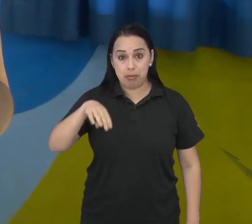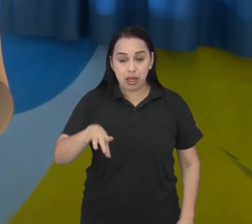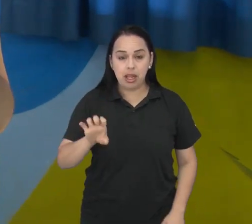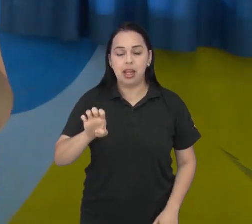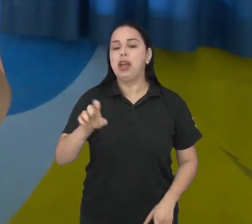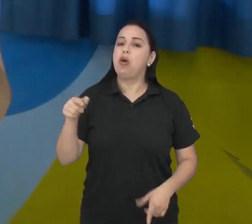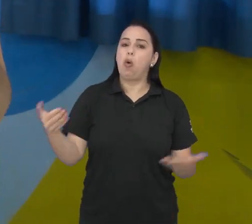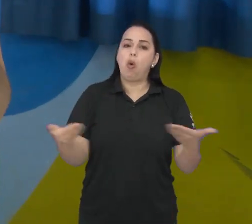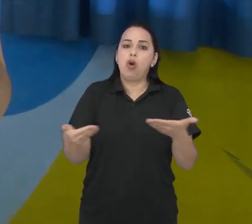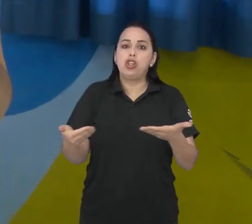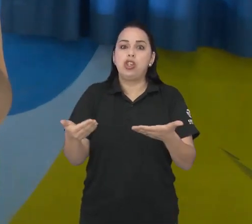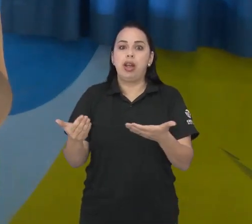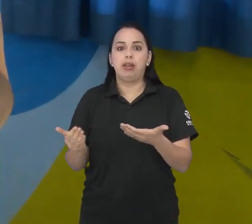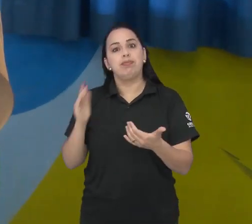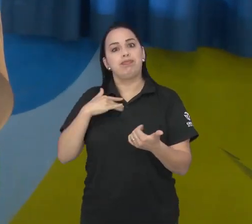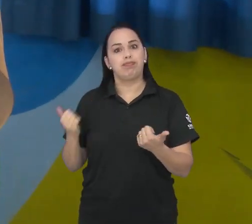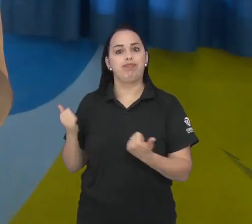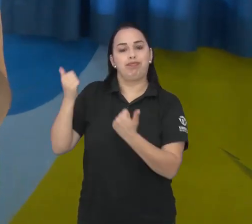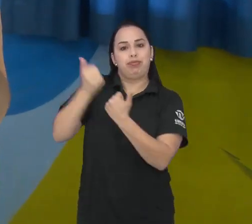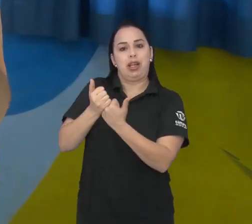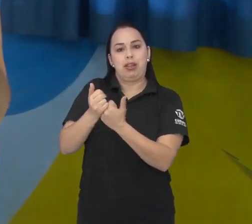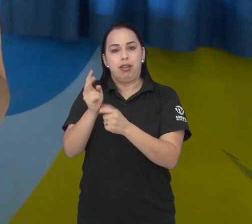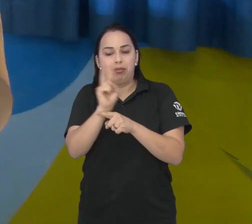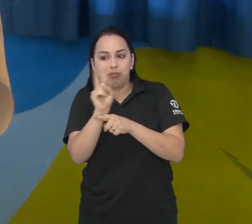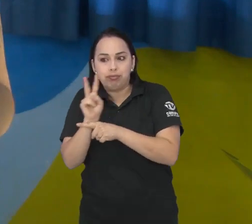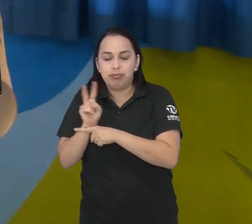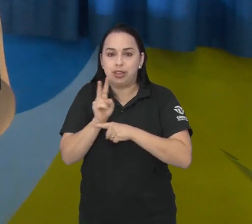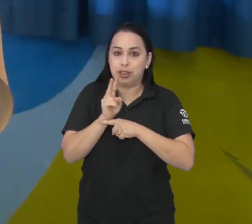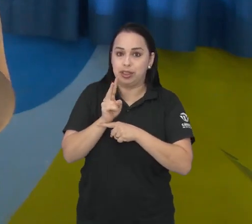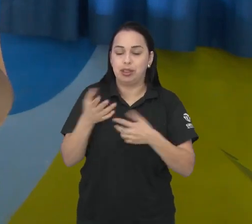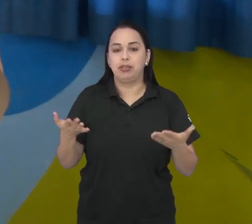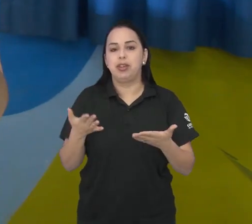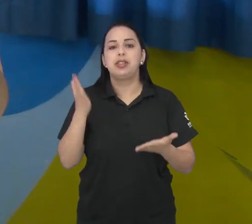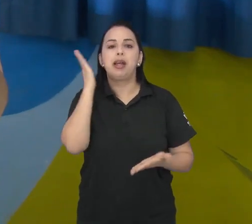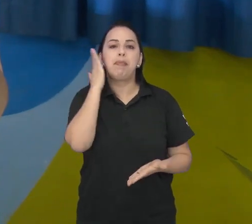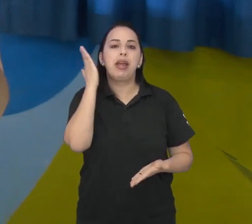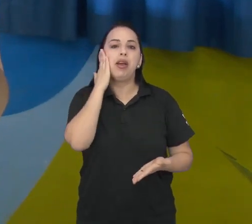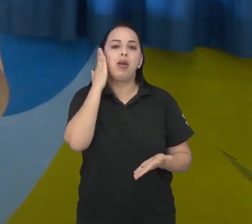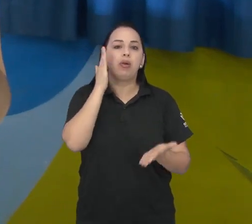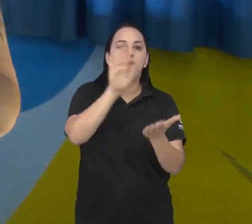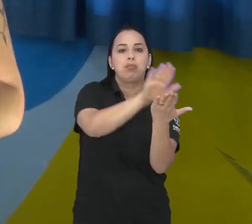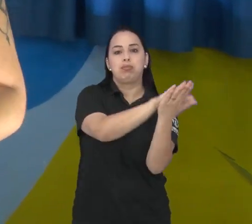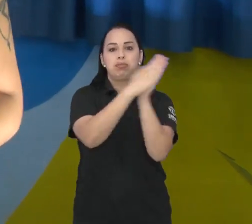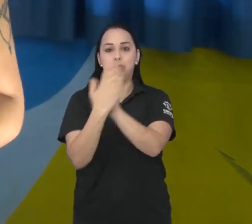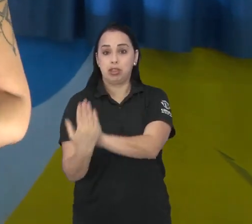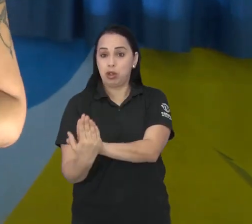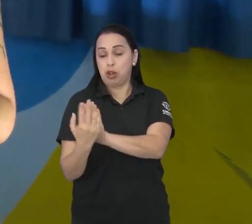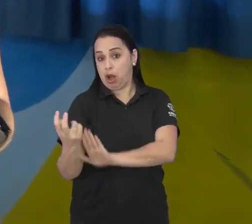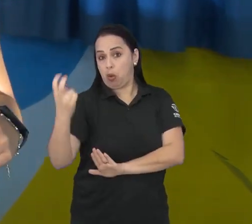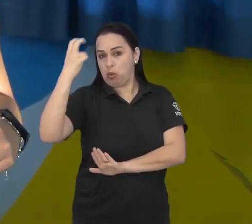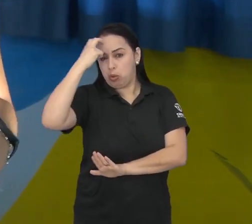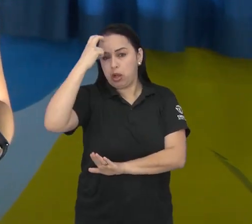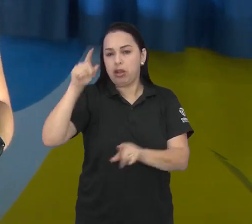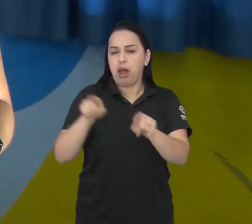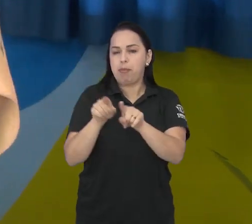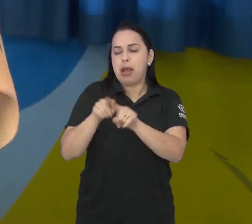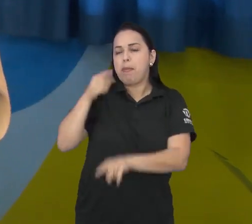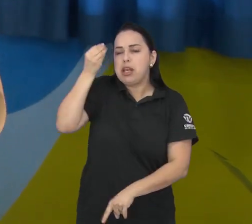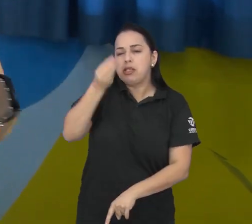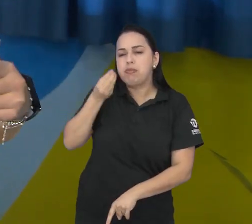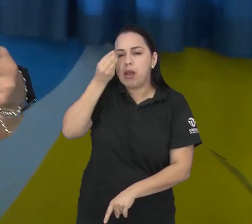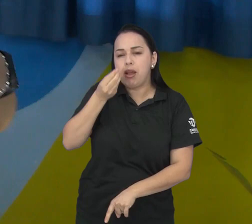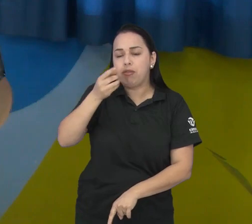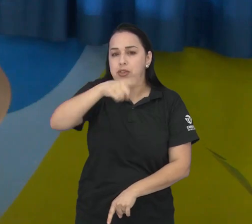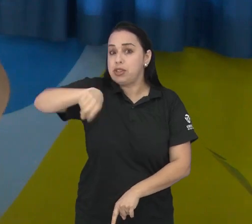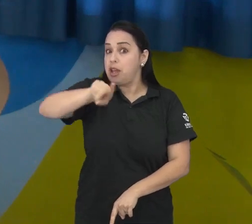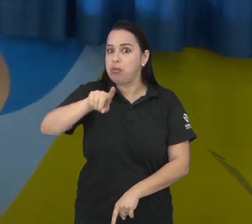do Projeto Guri. A gente vai conversar sobre o poder do intercâmbio cultural e como ele pode despertar experiências que você